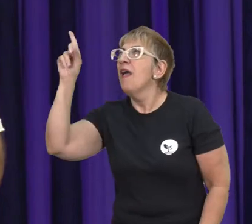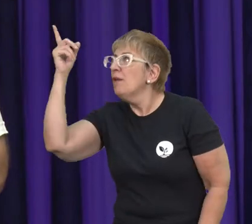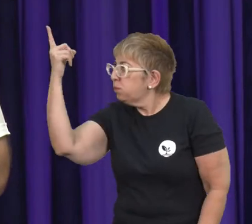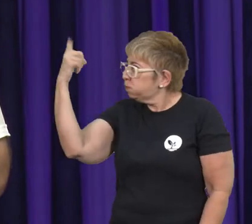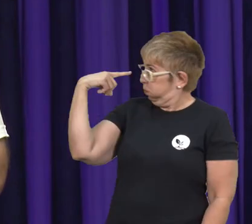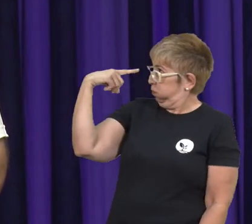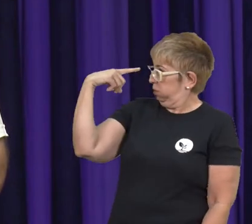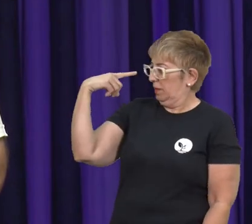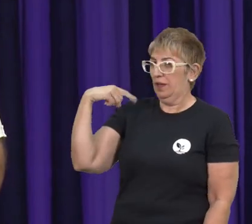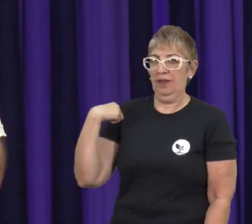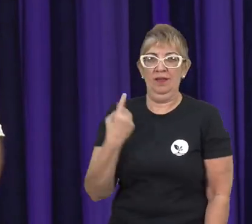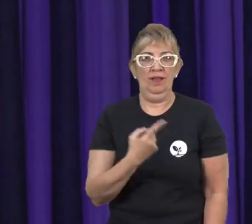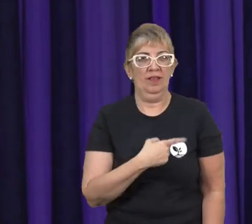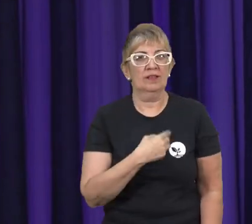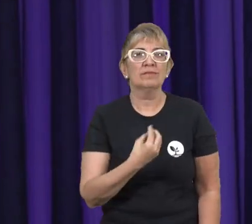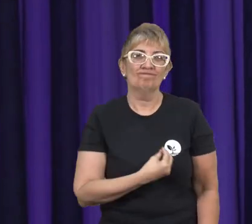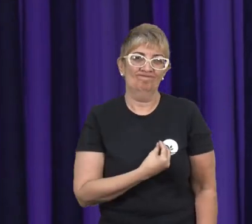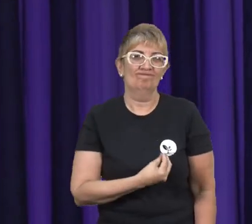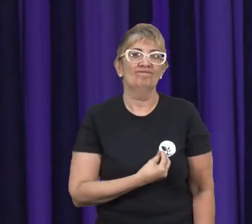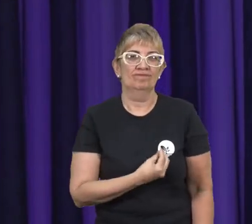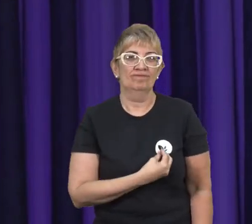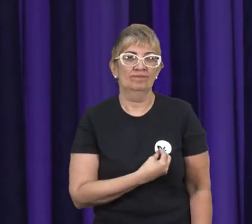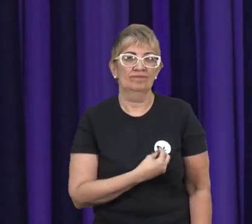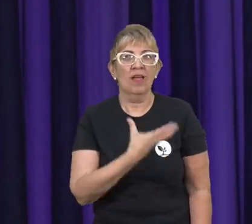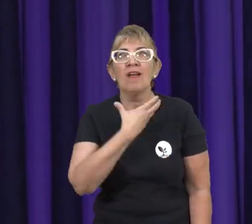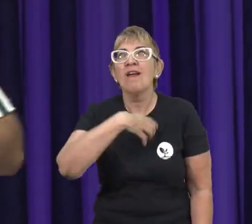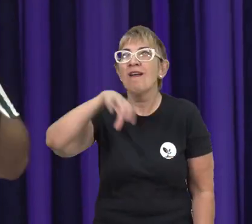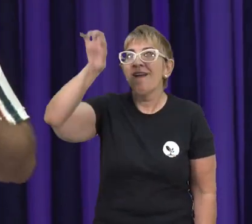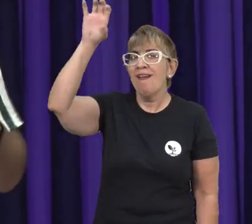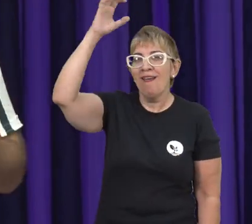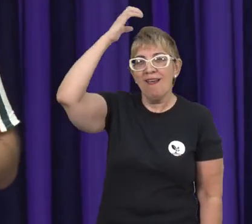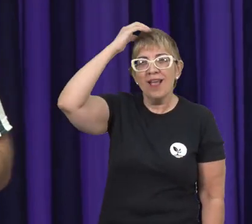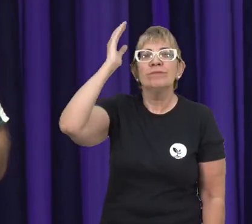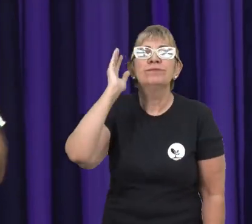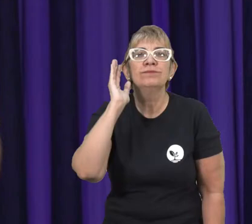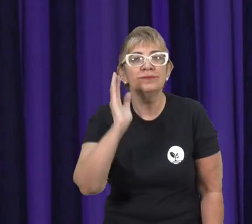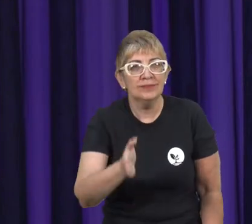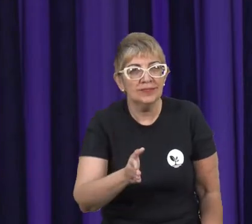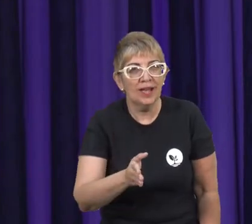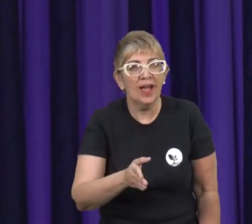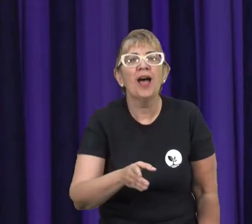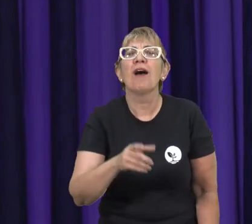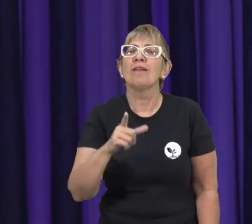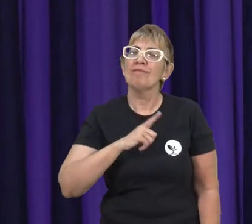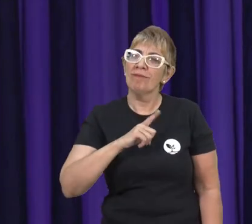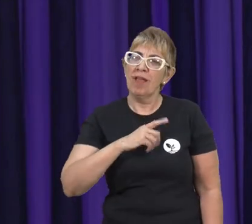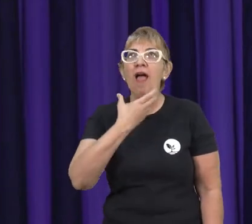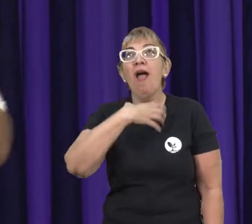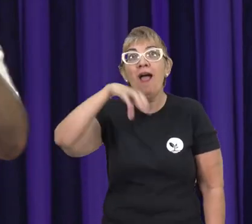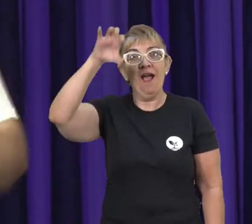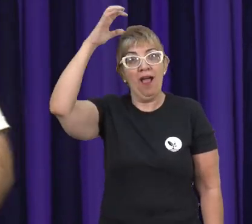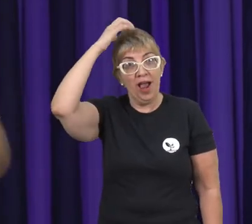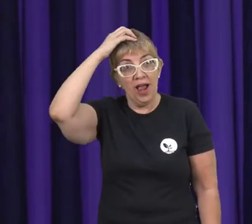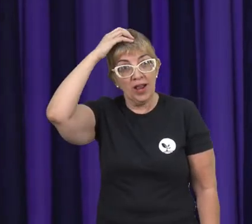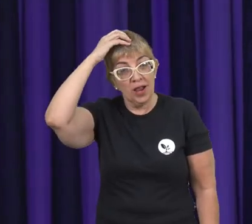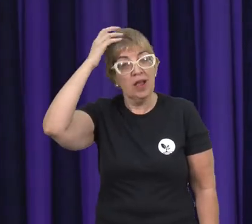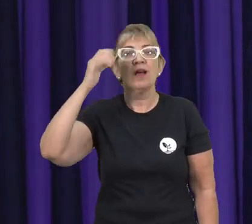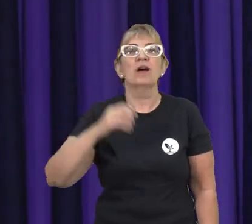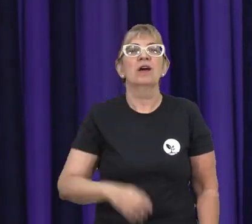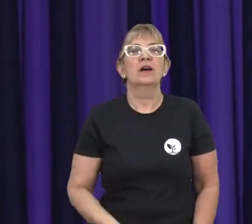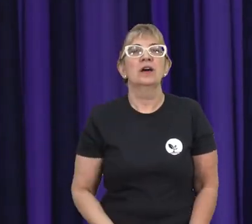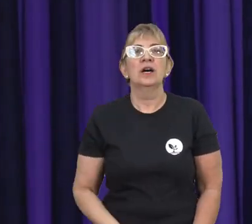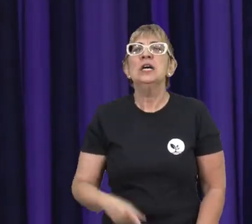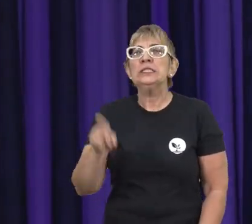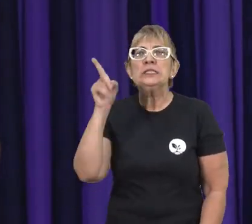nosso coração. E esse Rei, que já inaugurou o seu reinado, mas que ainda não chegou à sua plenitude, porque um